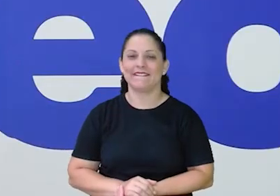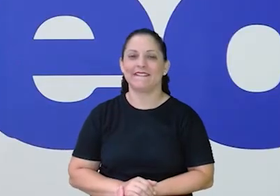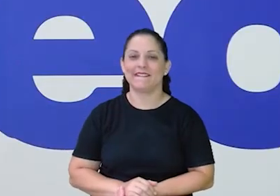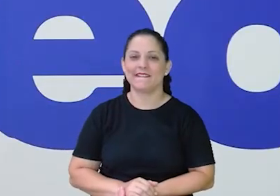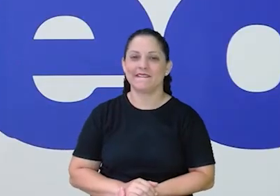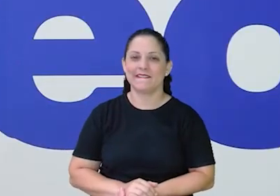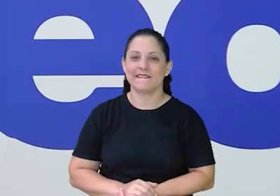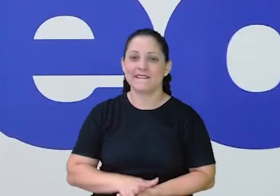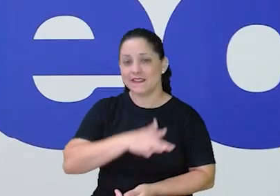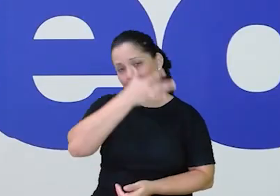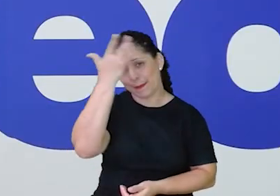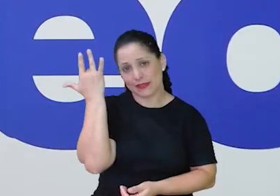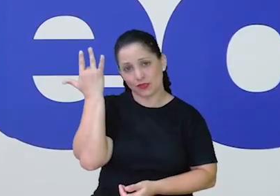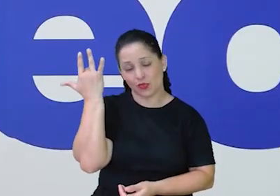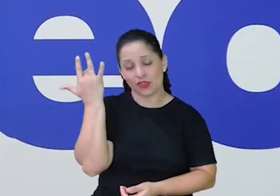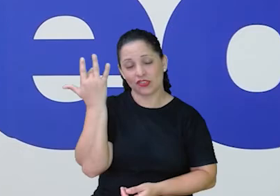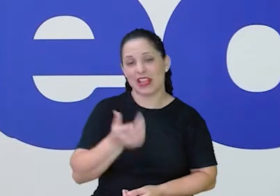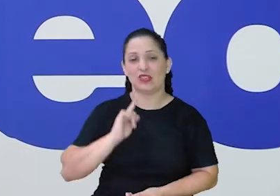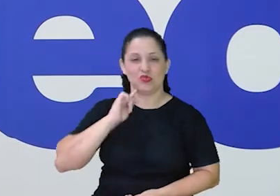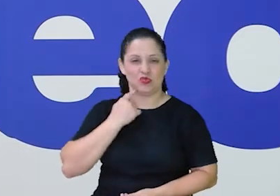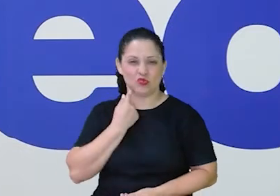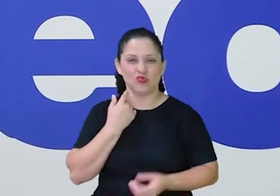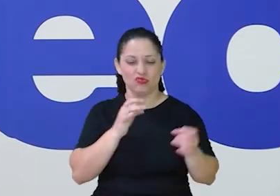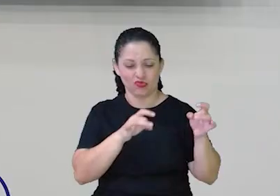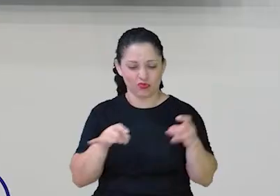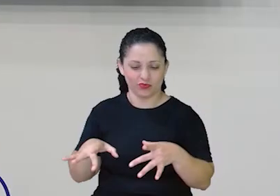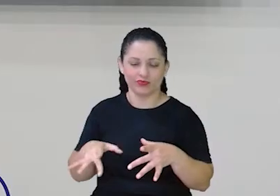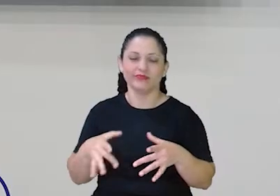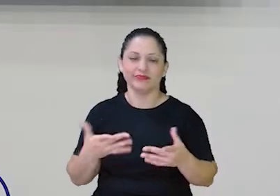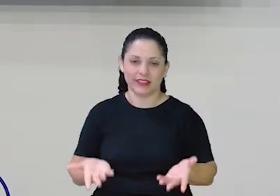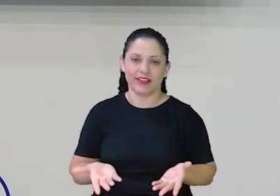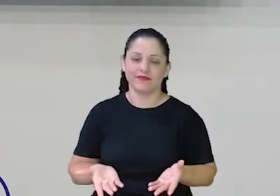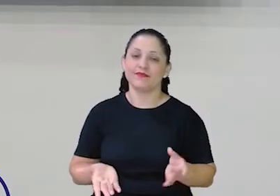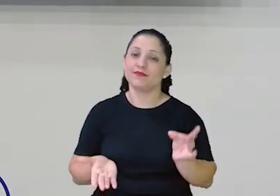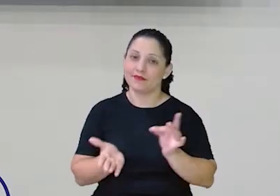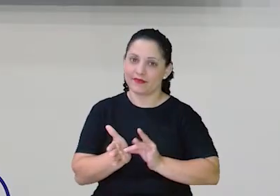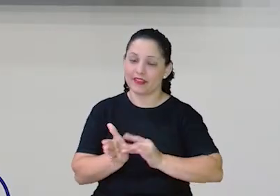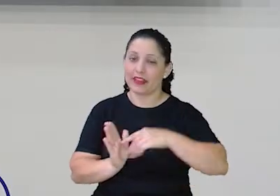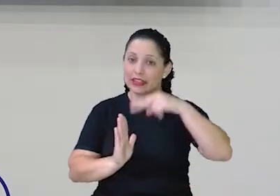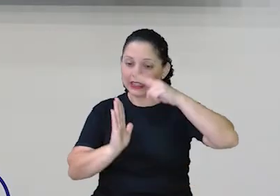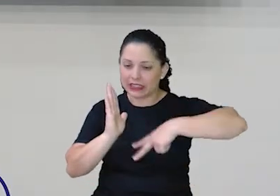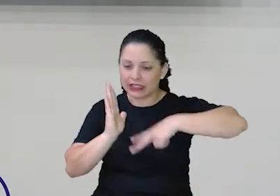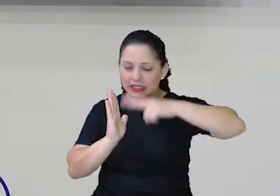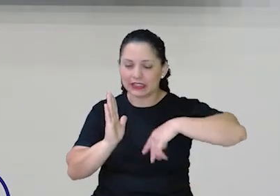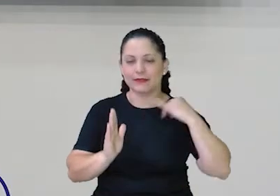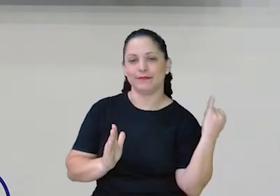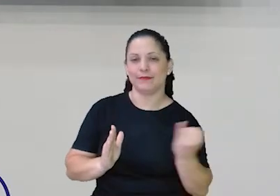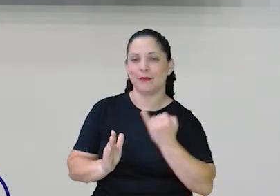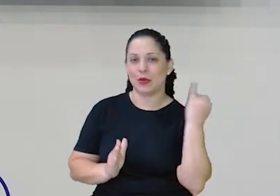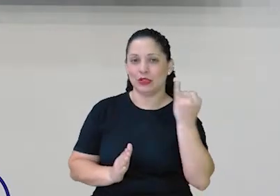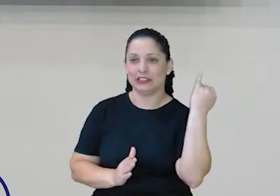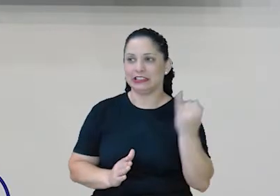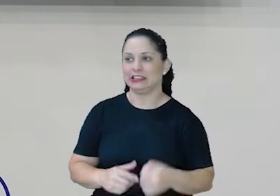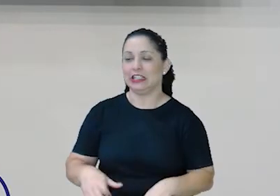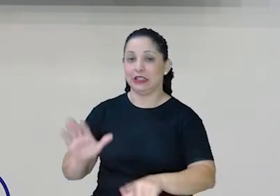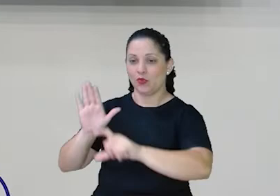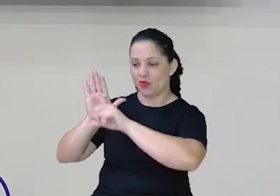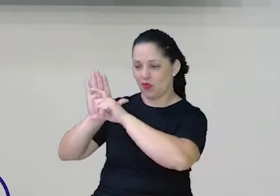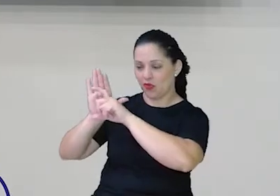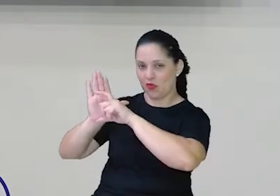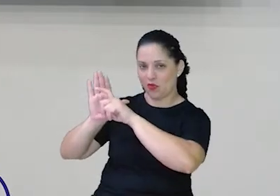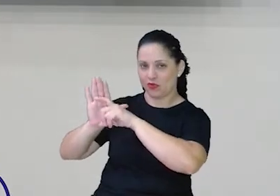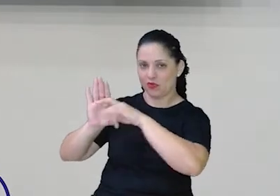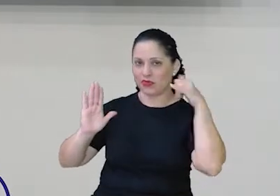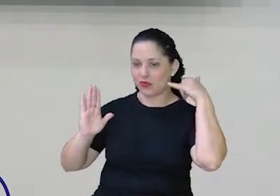os humanos que causam. E é isso que ela fala também, tá? Então vale a leitura. Bota aqui o seu telefone, smartphone